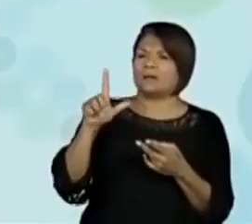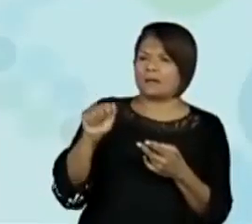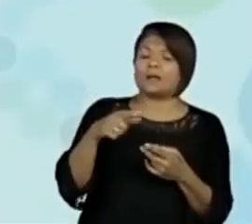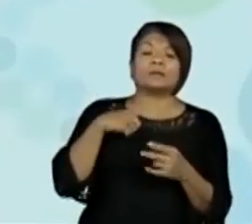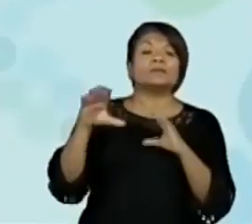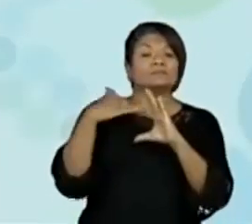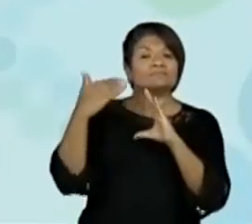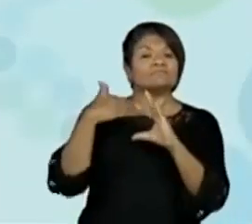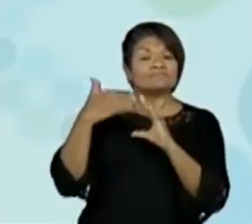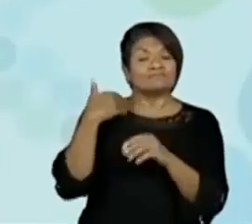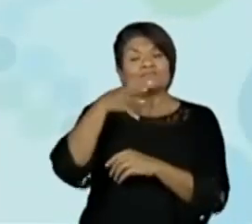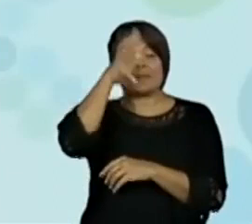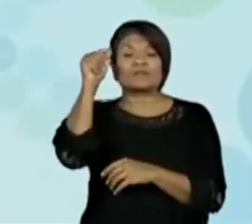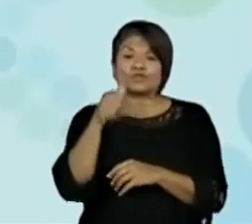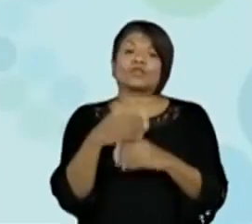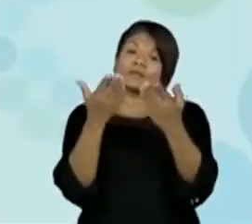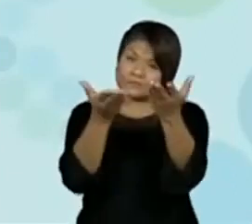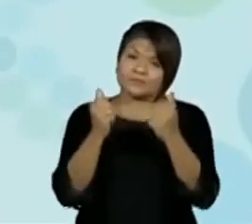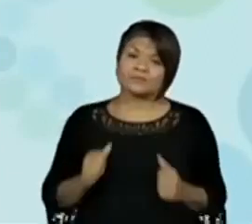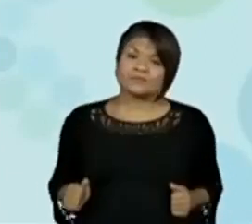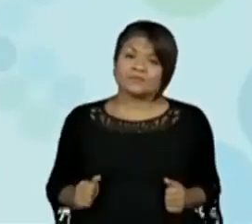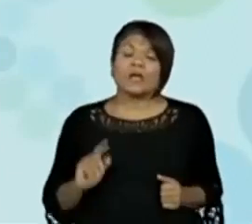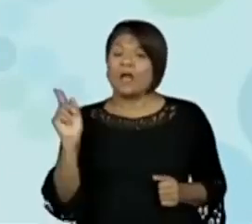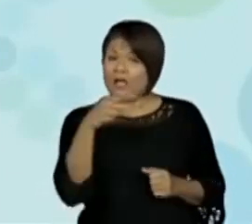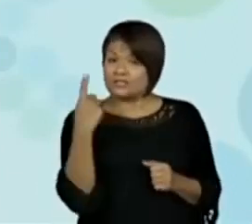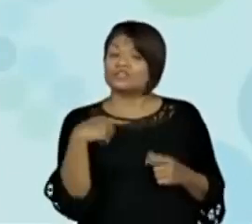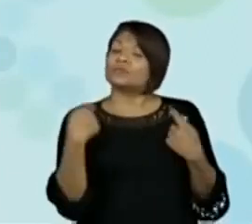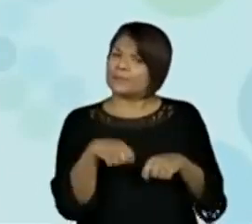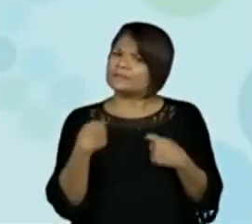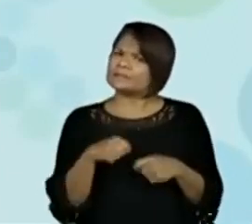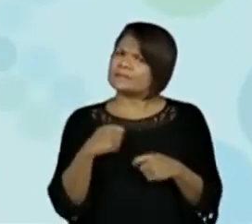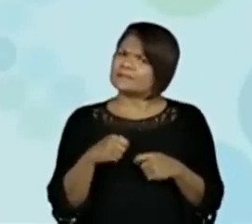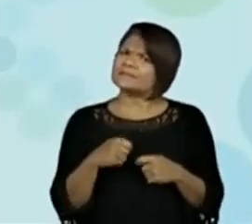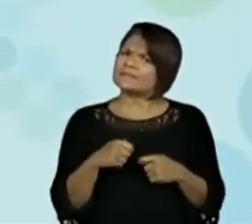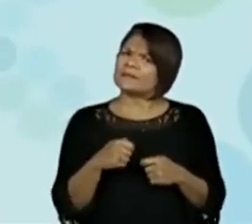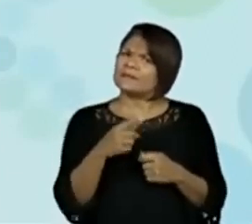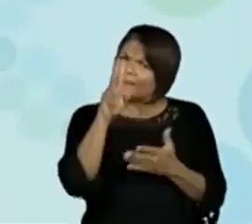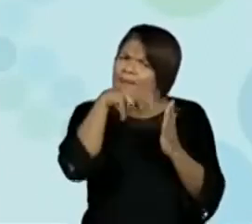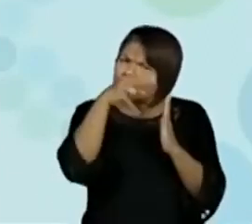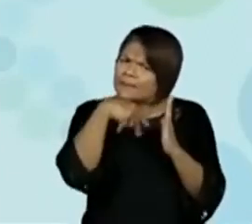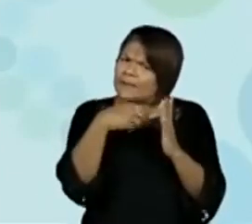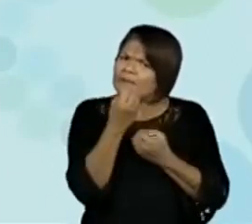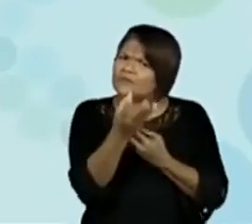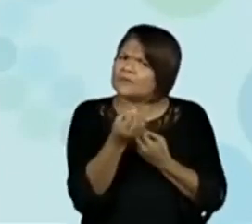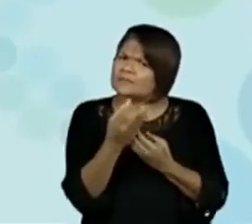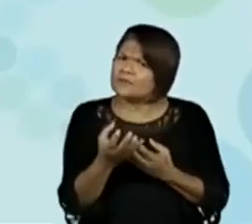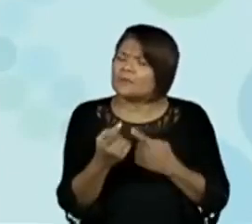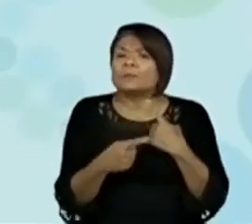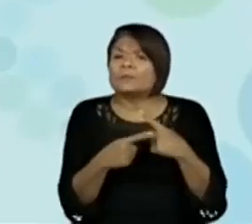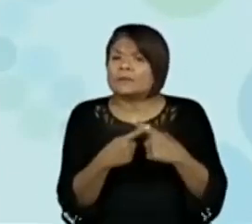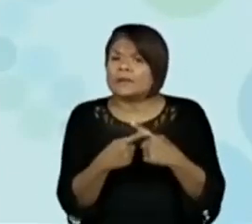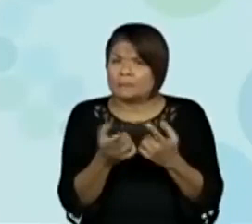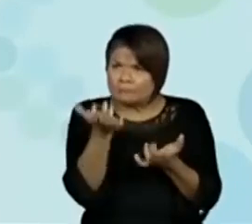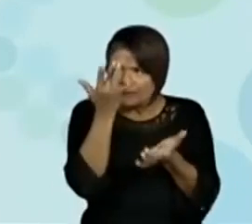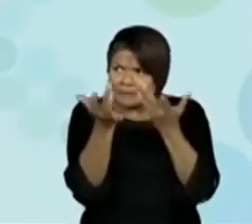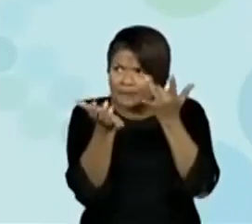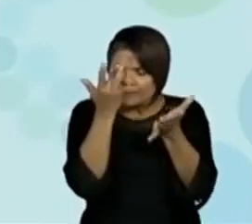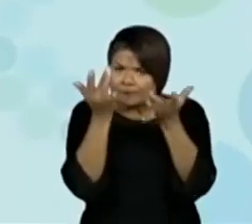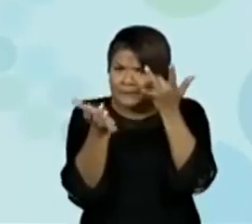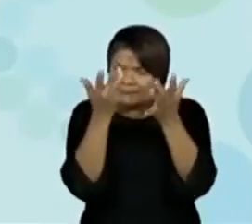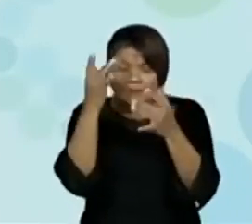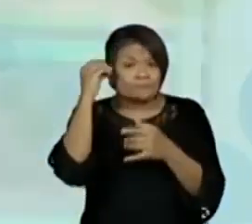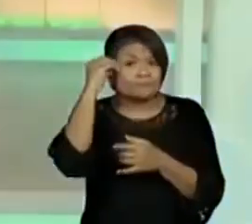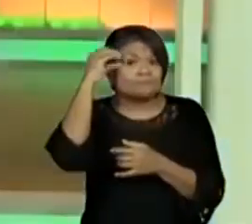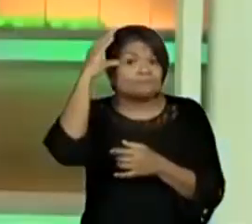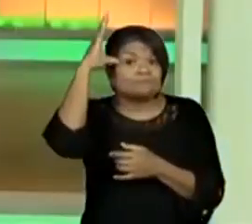que legal. É isso mesmo, a gente precisa ler essas informações porque é através disso que a gente vai tendo o quê?